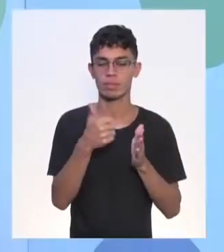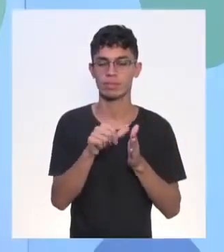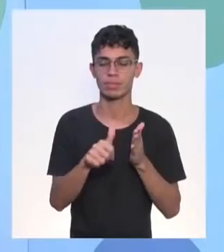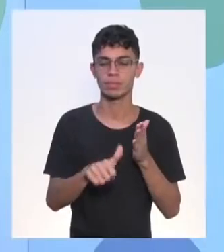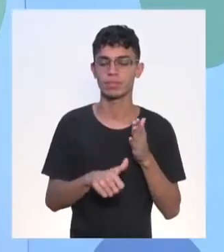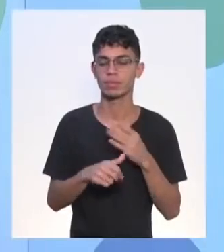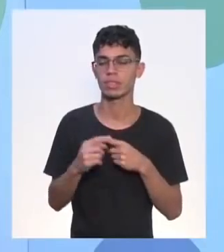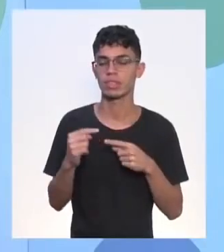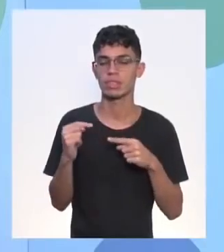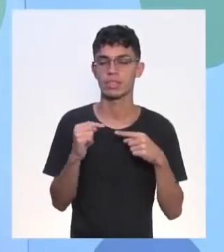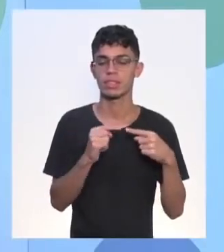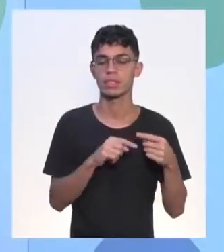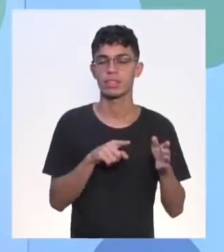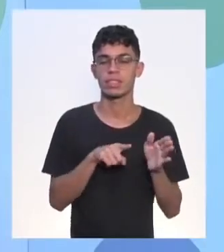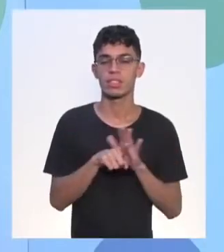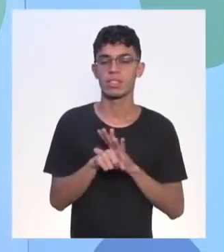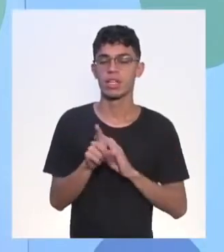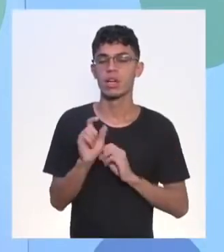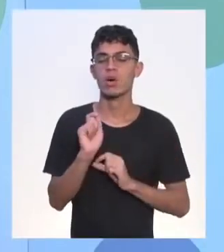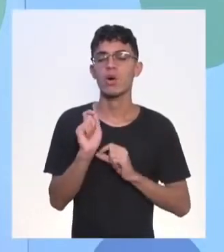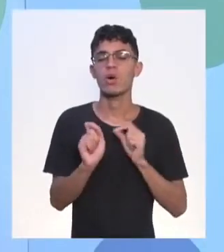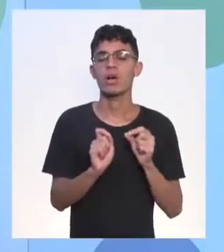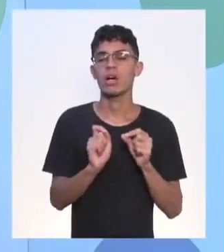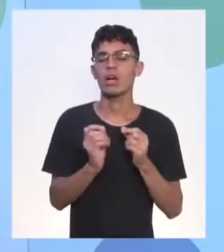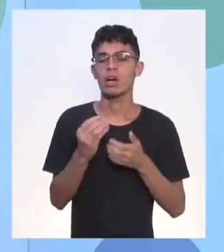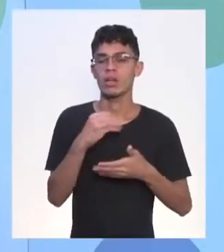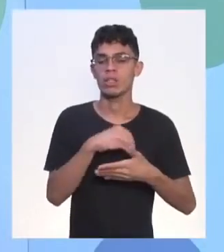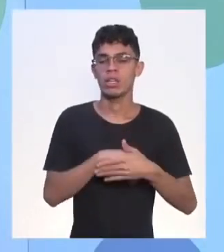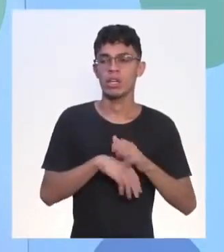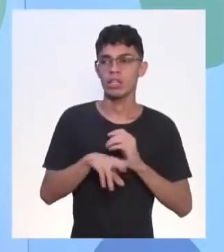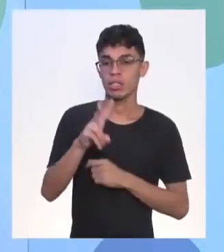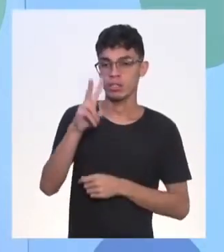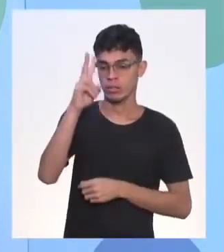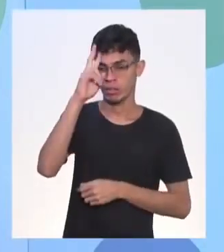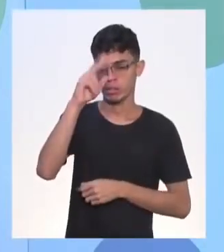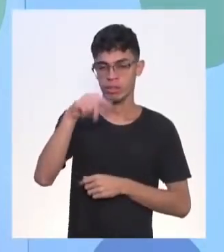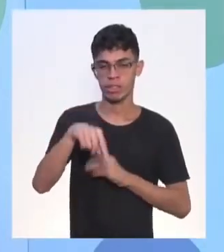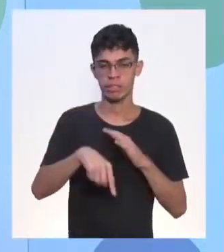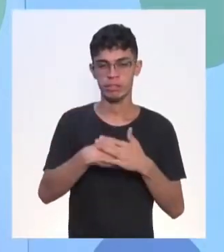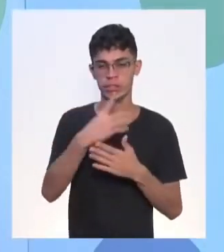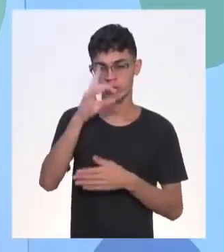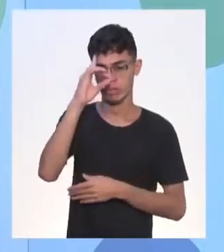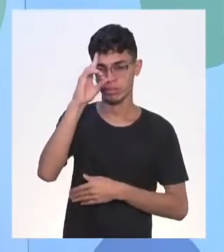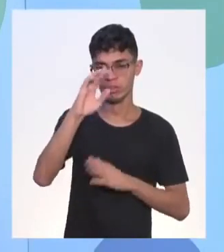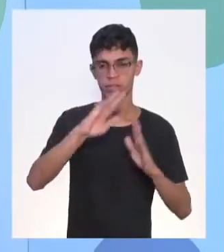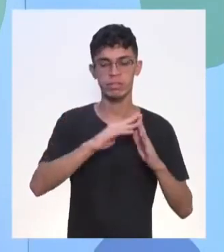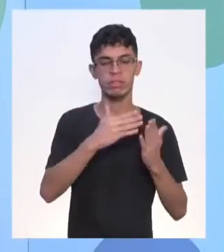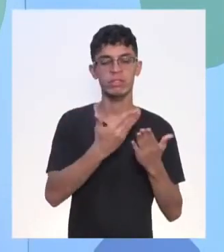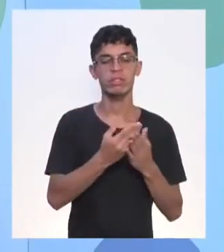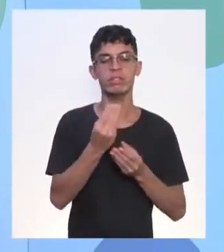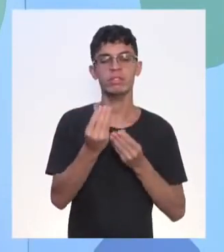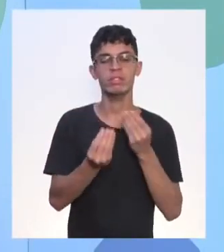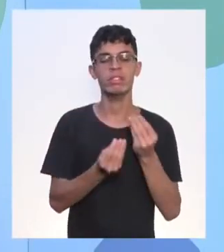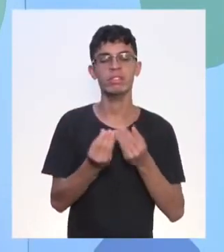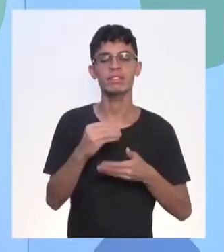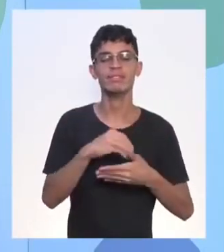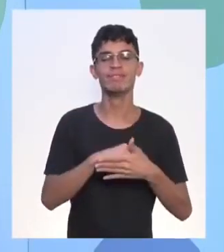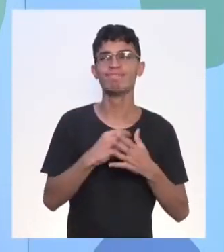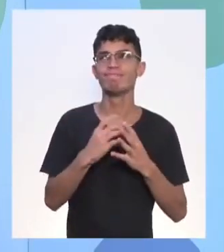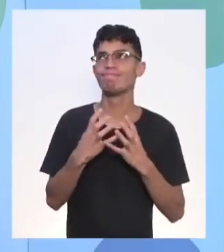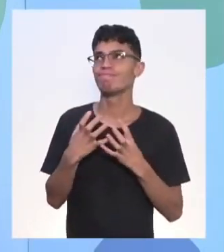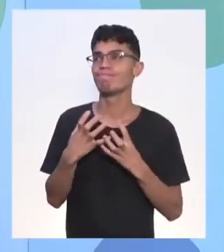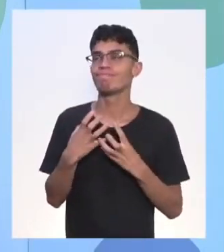introduzido. Pergunta para o verbo, o que eu guardo? Eu guardo a lembrança do meu primeiro dia de escola. Como que eu guardo isso? Com devoção.